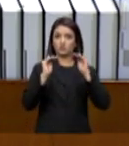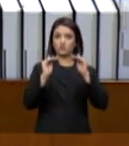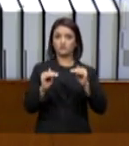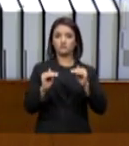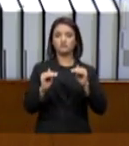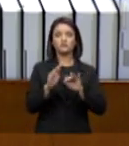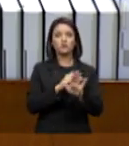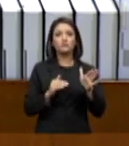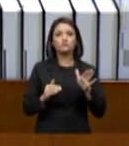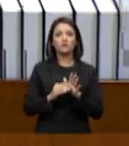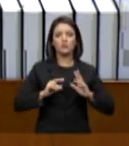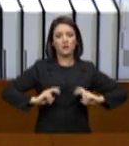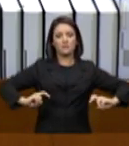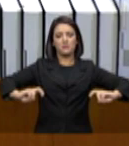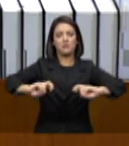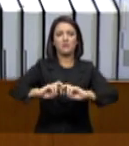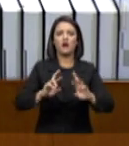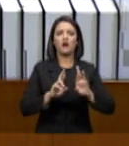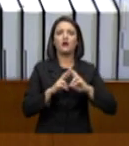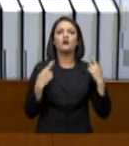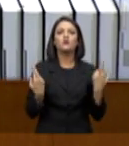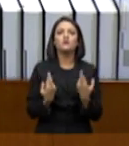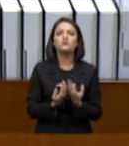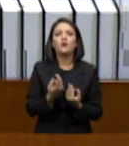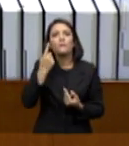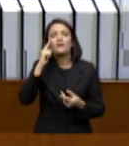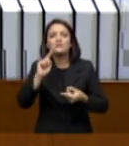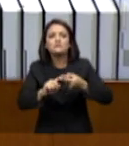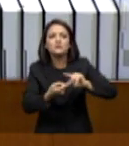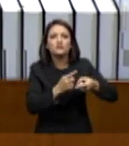e para tratar das respostas institucionais